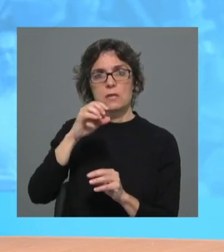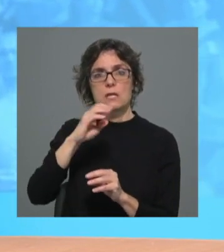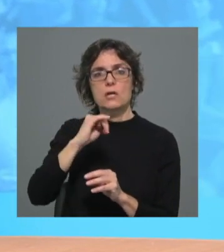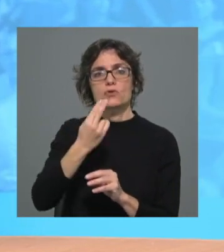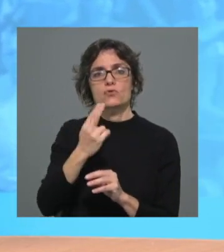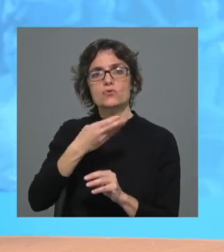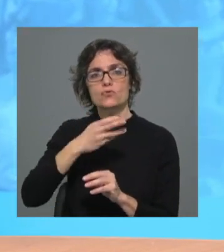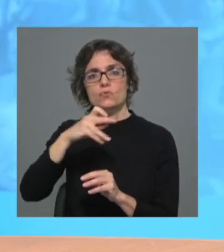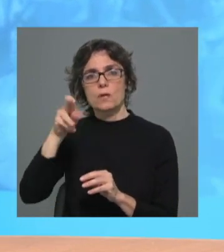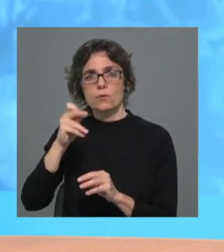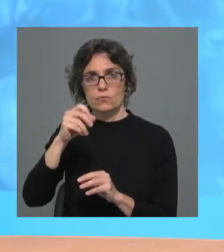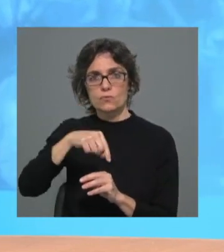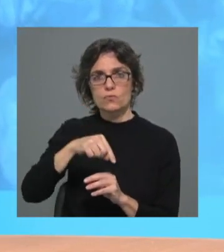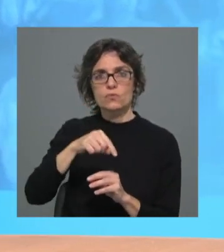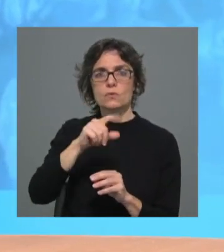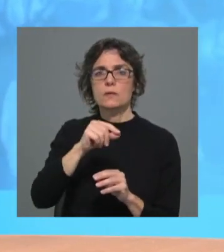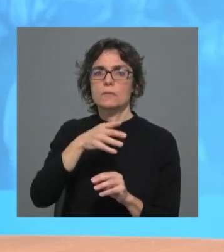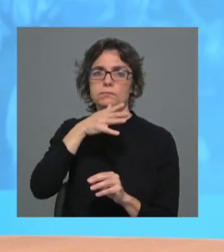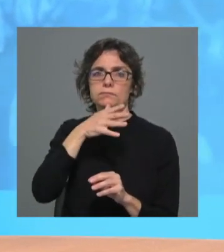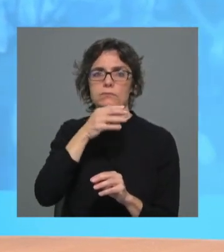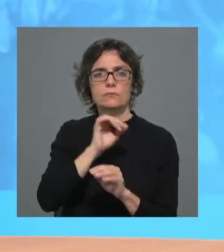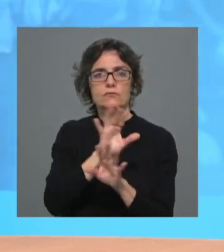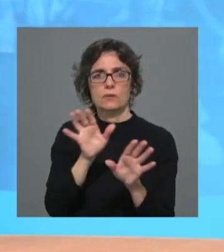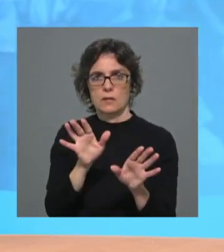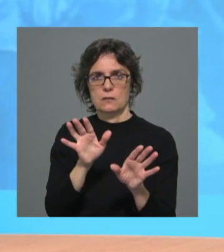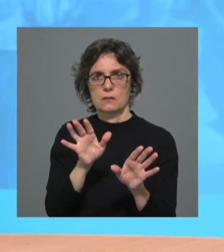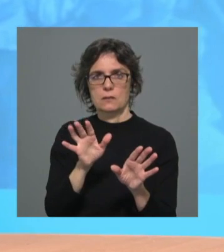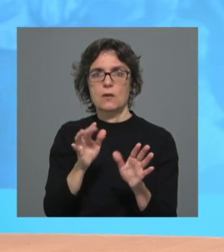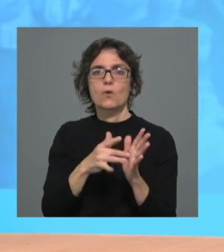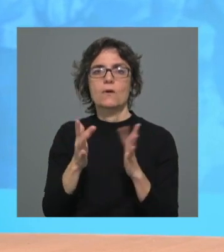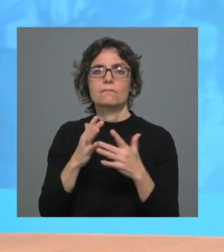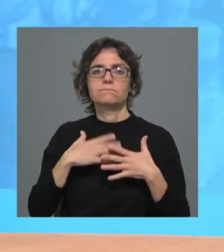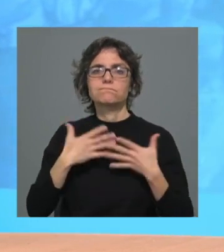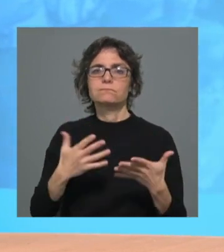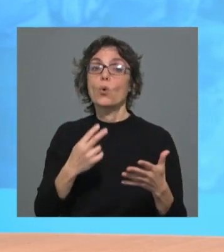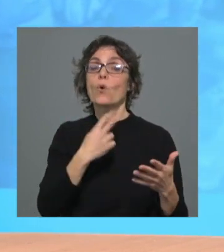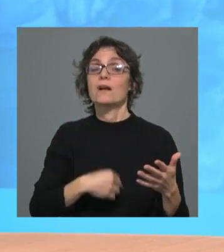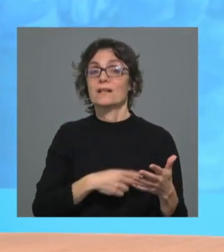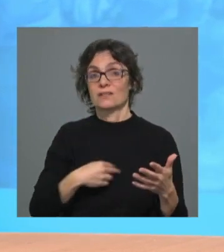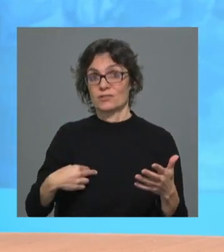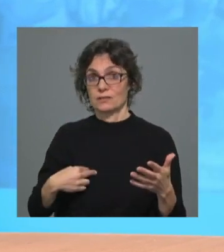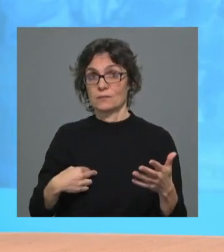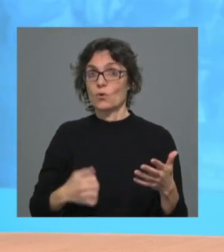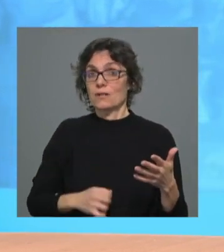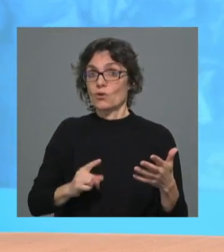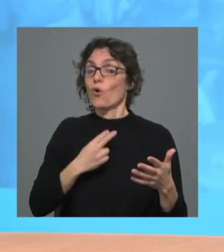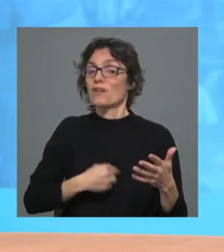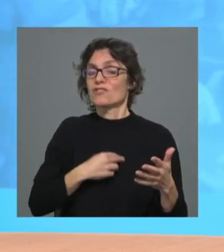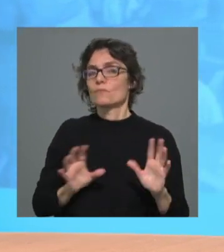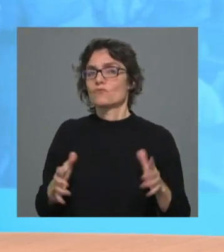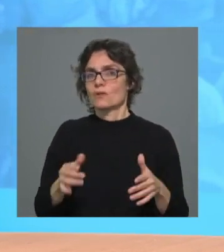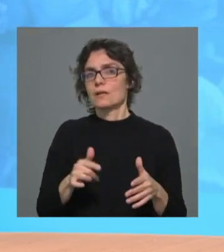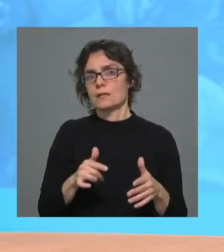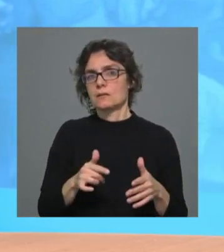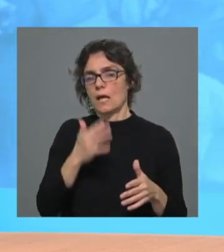mas para os cristãos de África. O catolicismo, o cristianismo, agora para ser mais justo, tem de saber